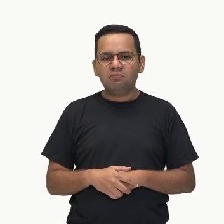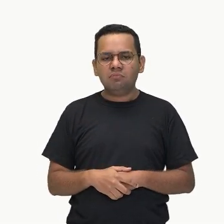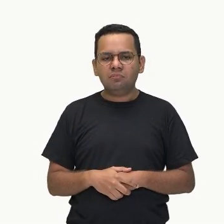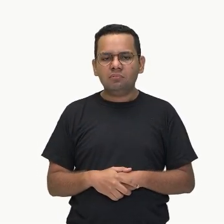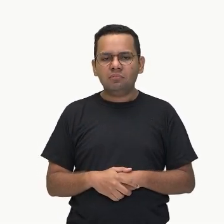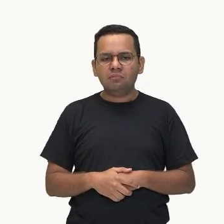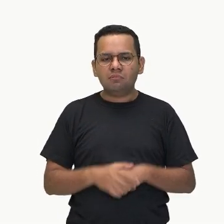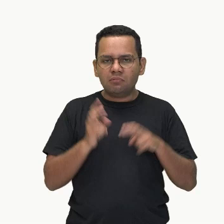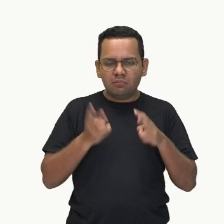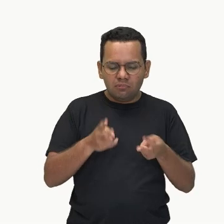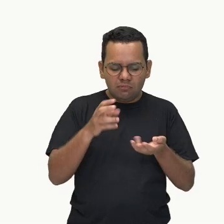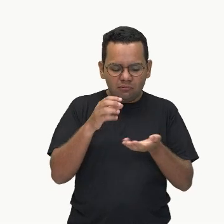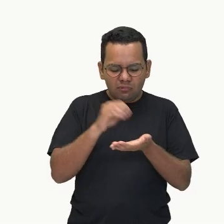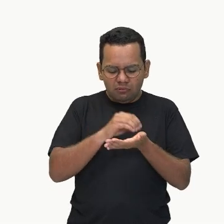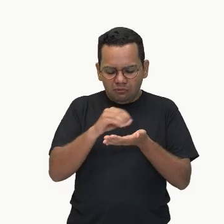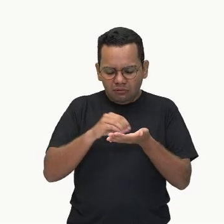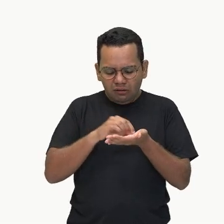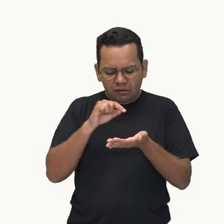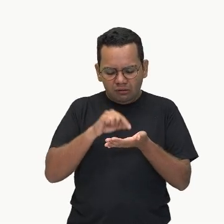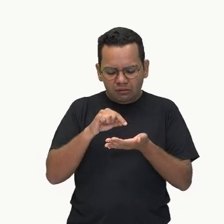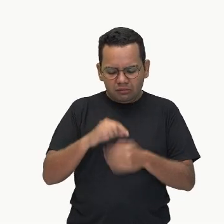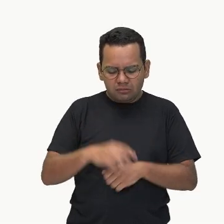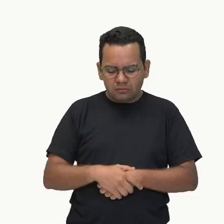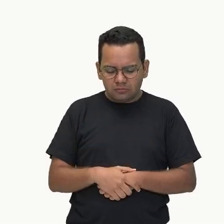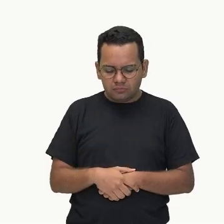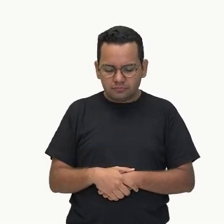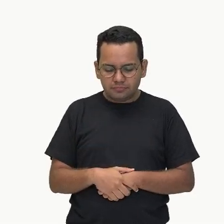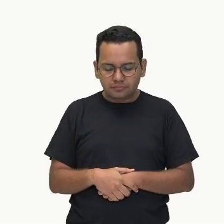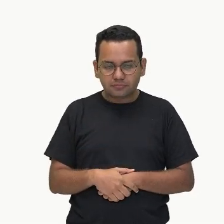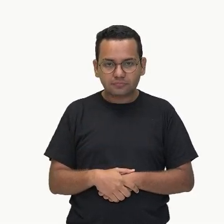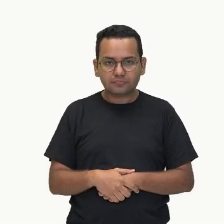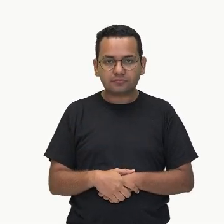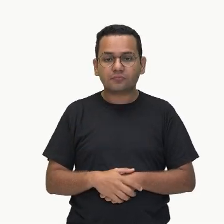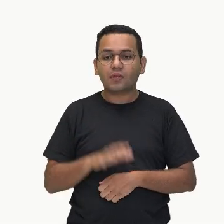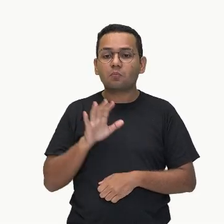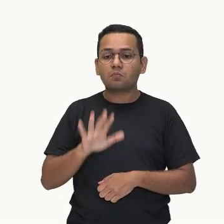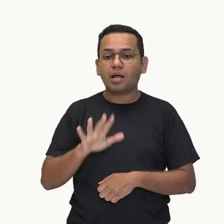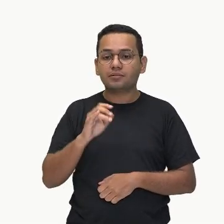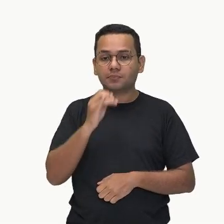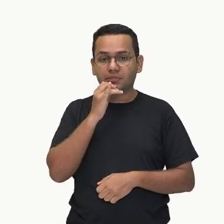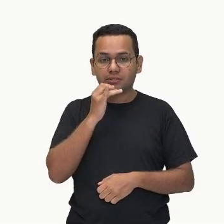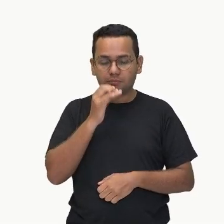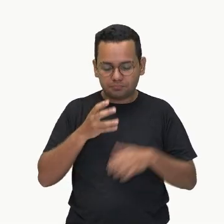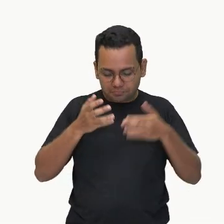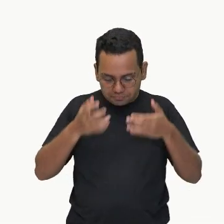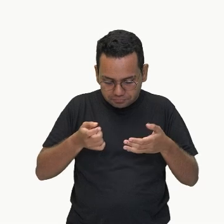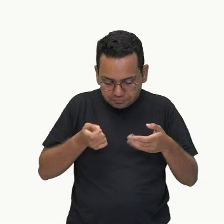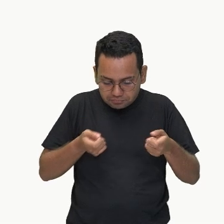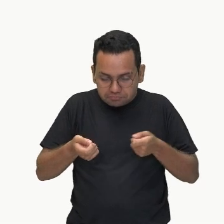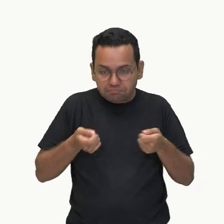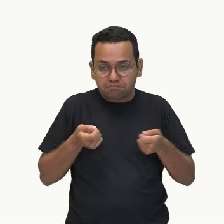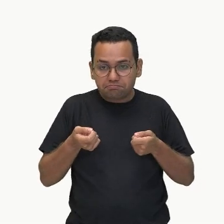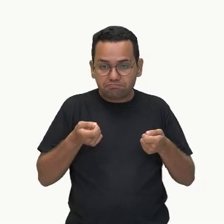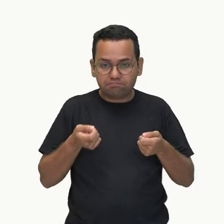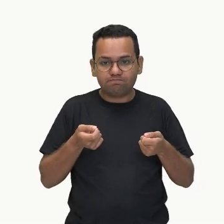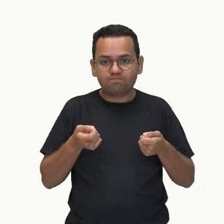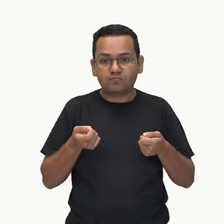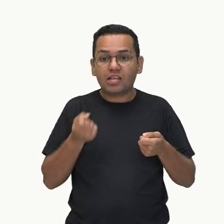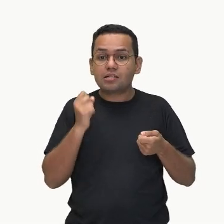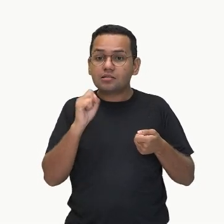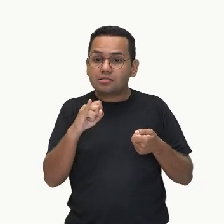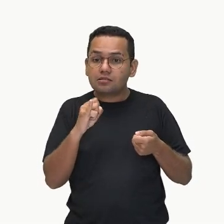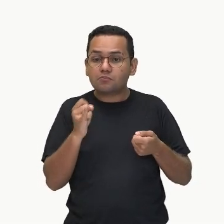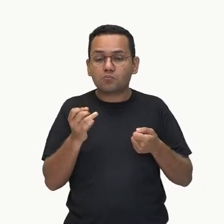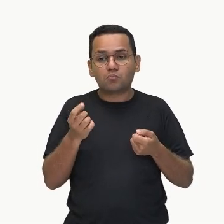nesse instrumento. Tá? Só relembrando, a levigação, né, faz movimentos circulares, aquilo que for menos denso